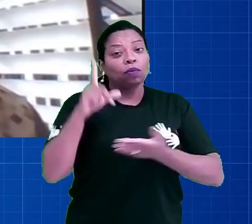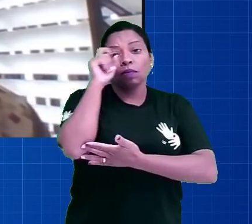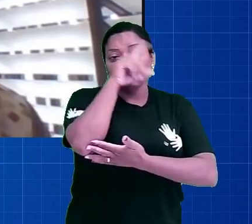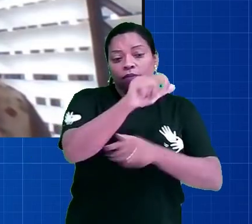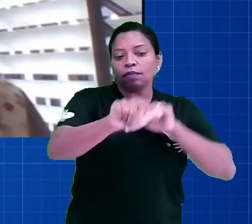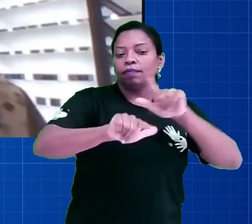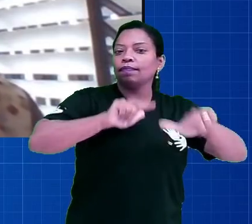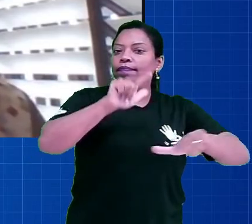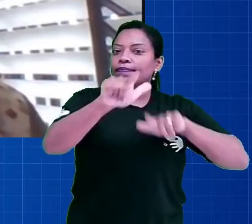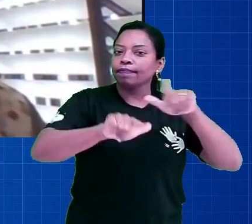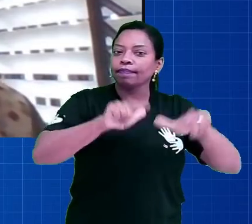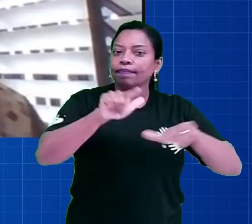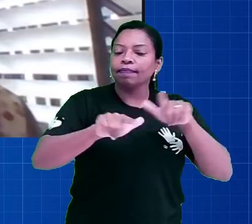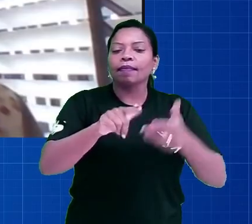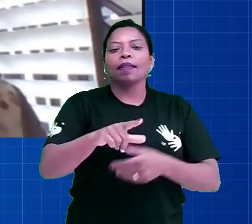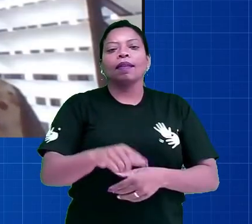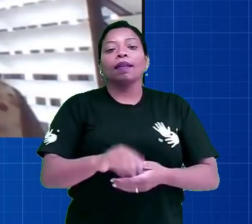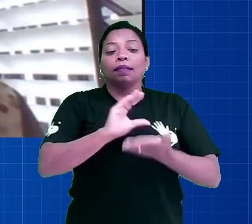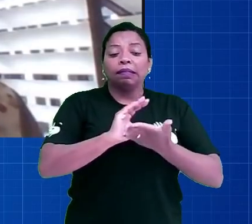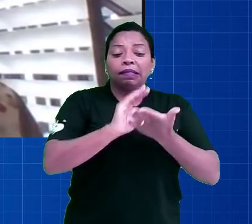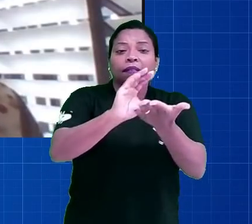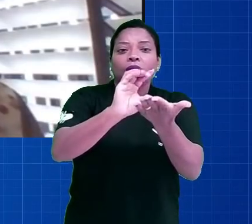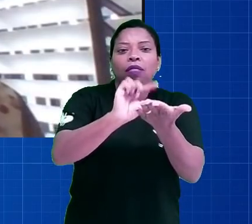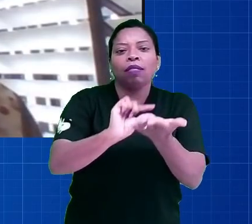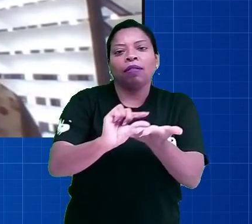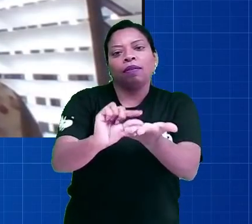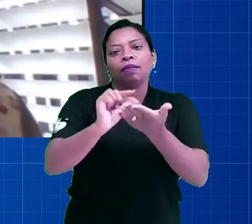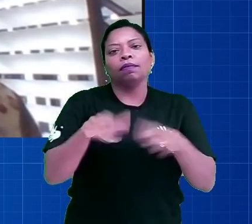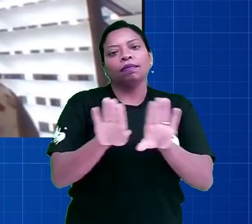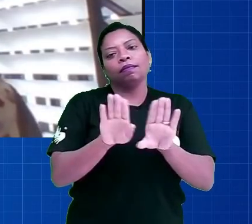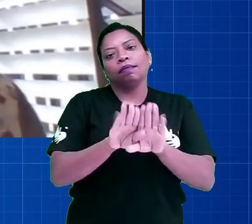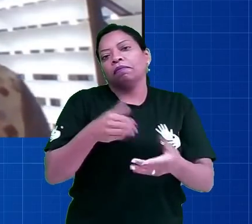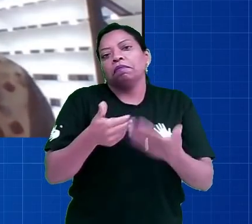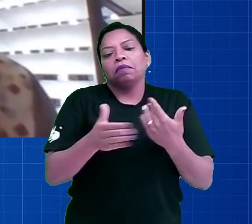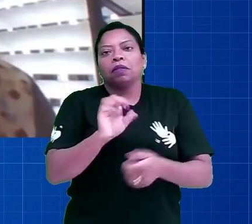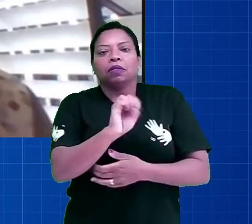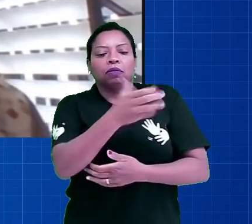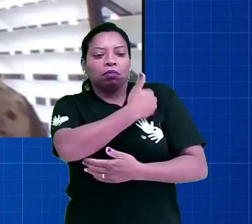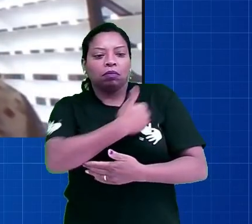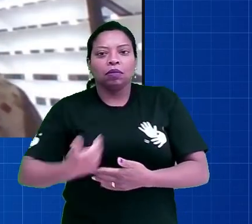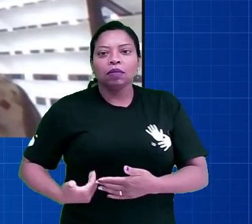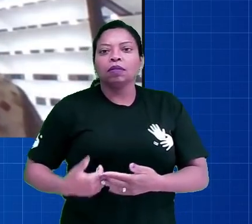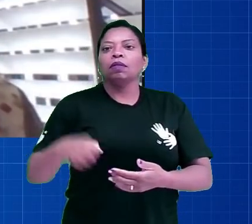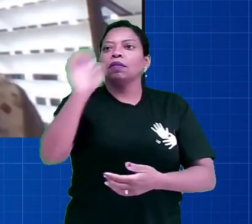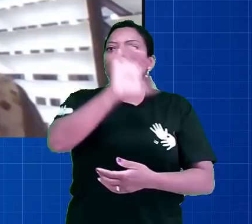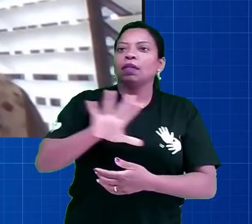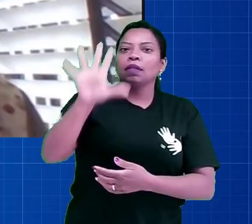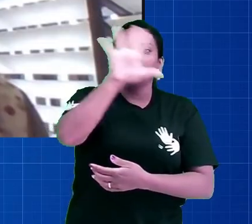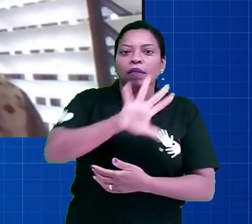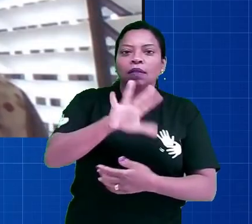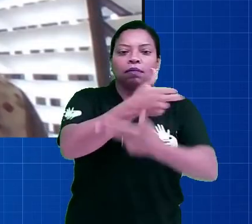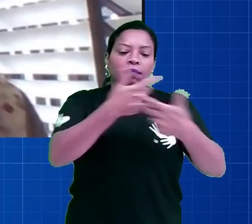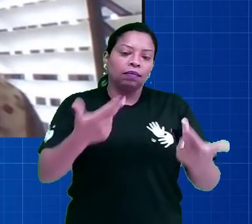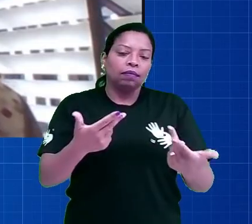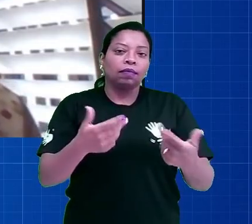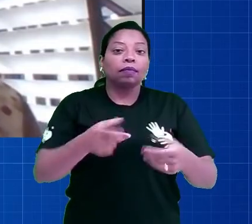com situações mais precarizadas, cada vez estamos com os recursos mais parcos, né, sejam nacionais,